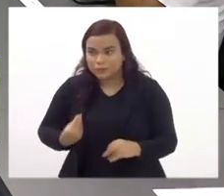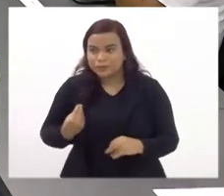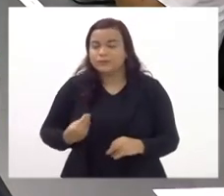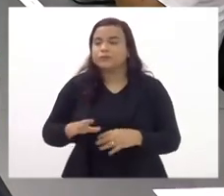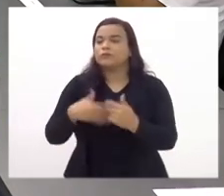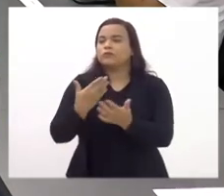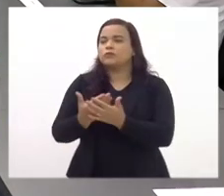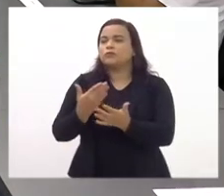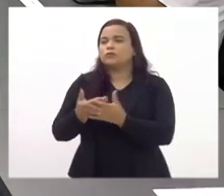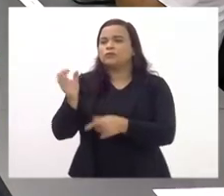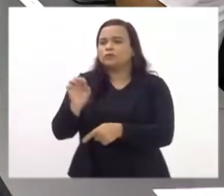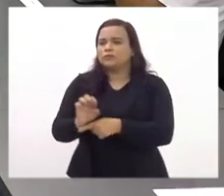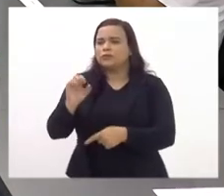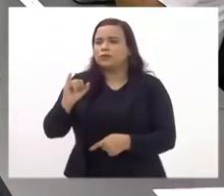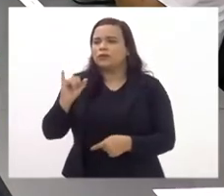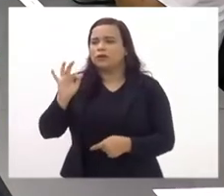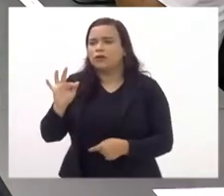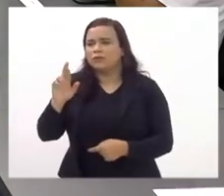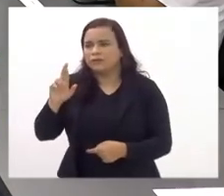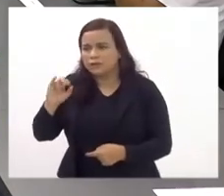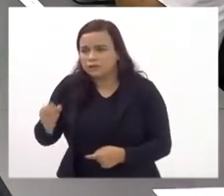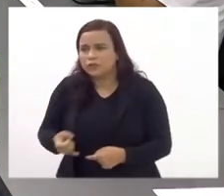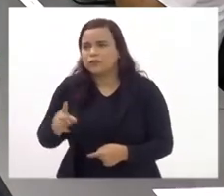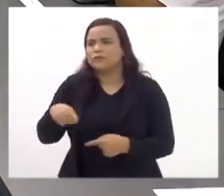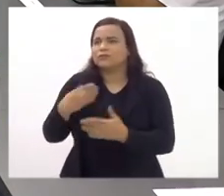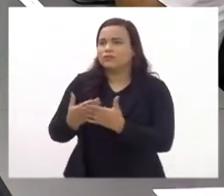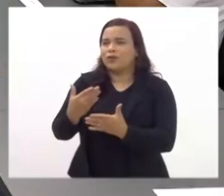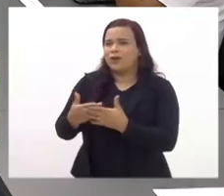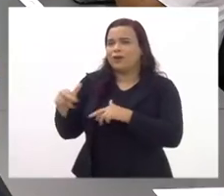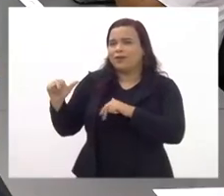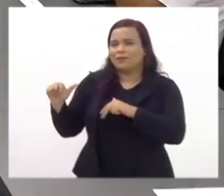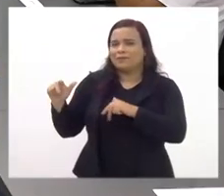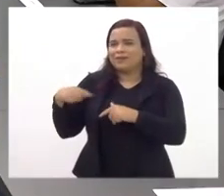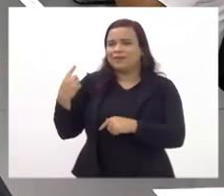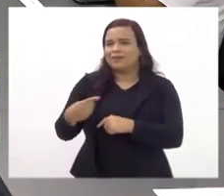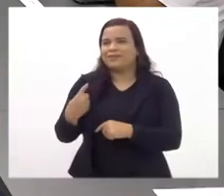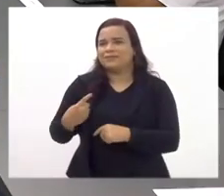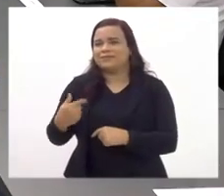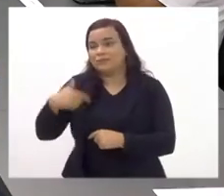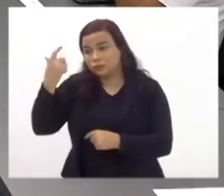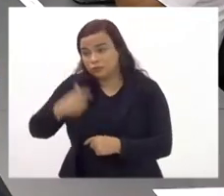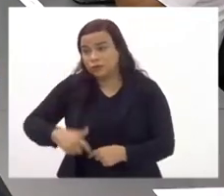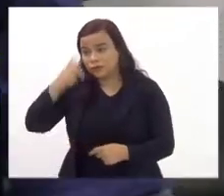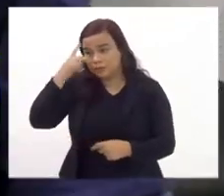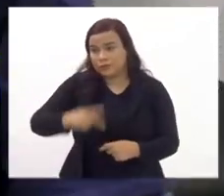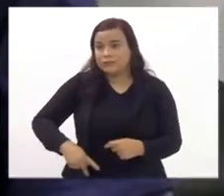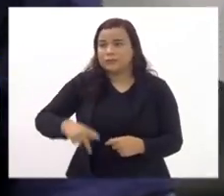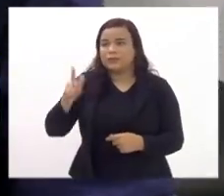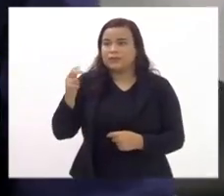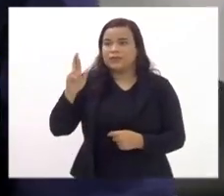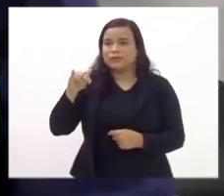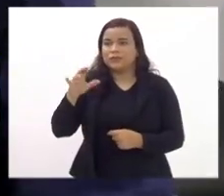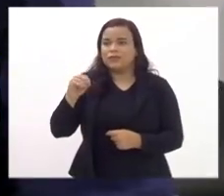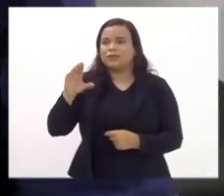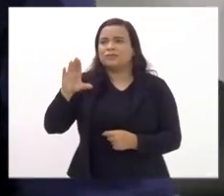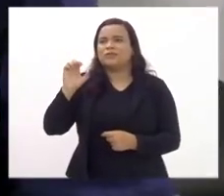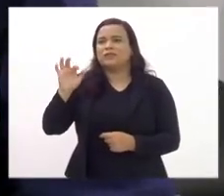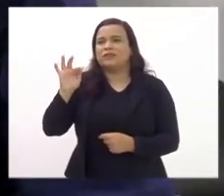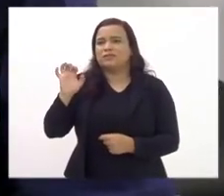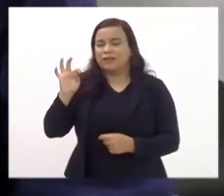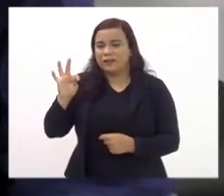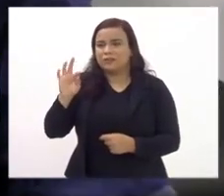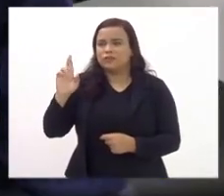escolas estaduais, do IFRJ, nosso colégio irmão. Eu sou o presidente do Grêmio Estudantil do Cefet RJ. Eu hoje